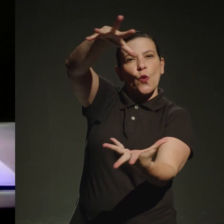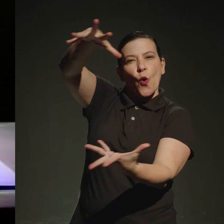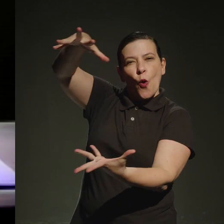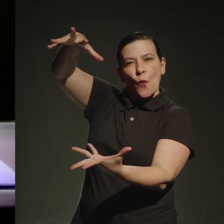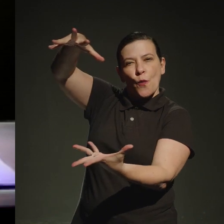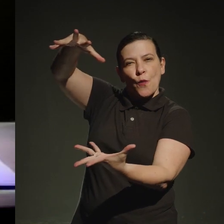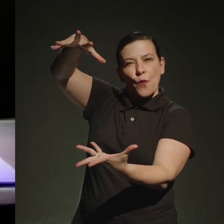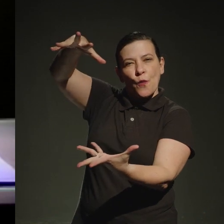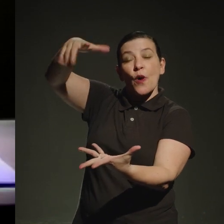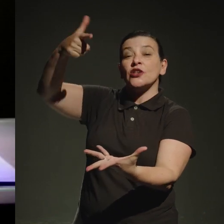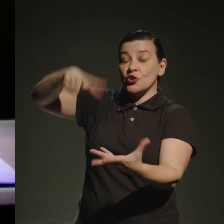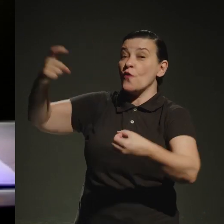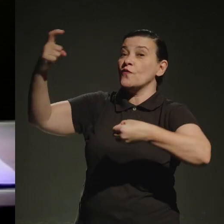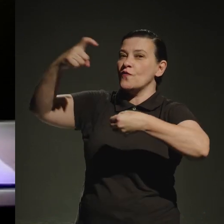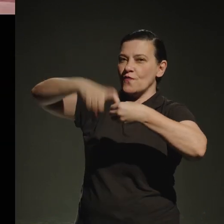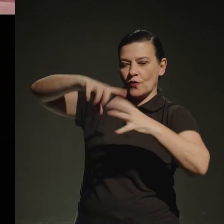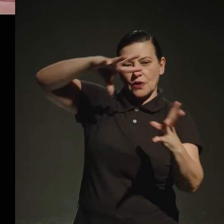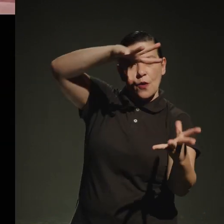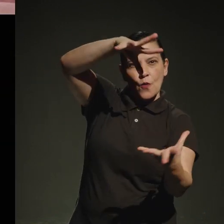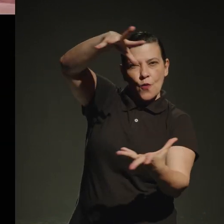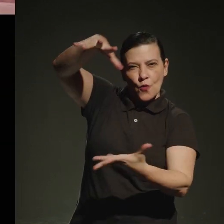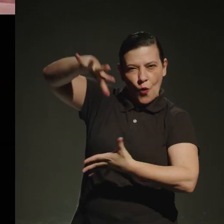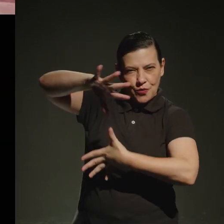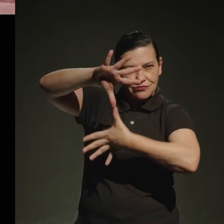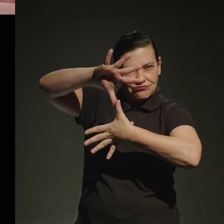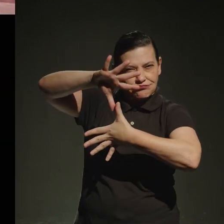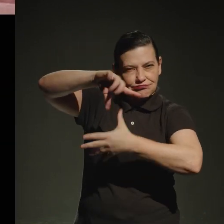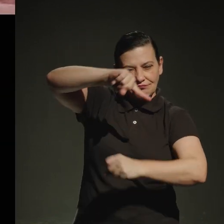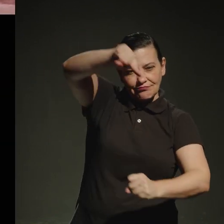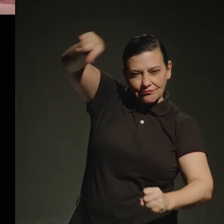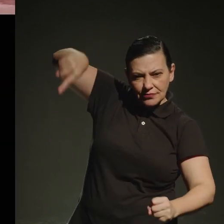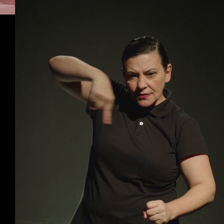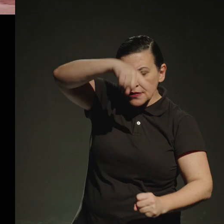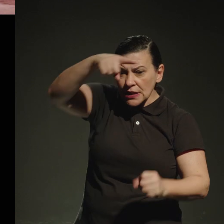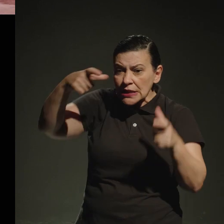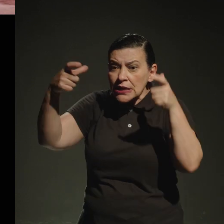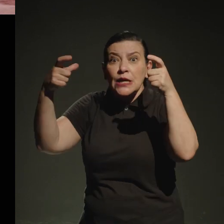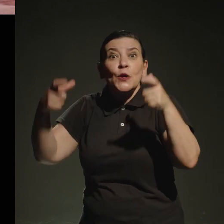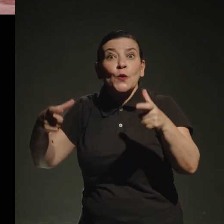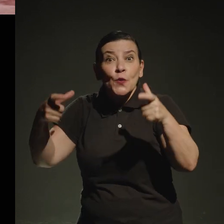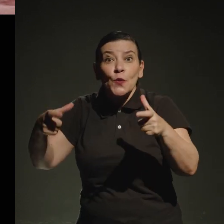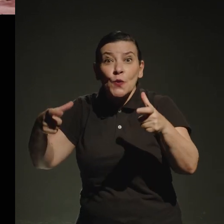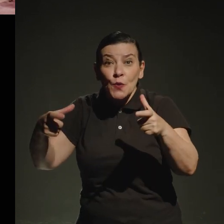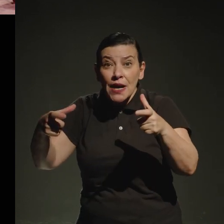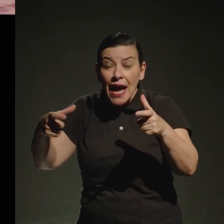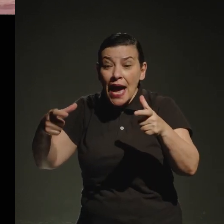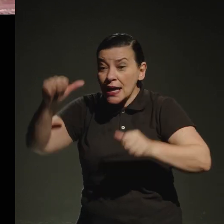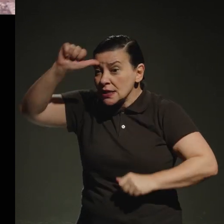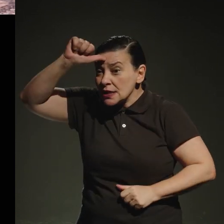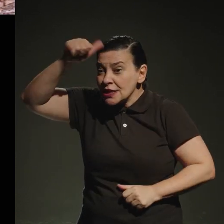e volta a mexer no globo, o Homem da Mancha. As Índias.